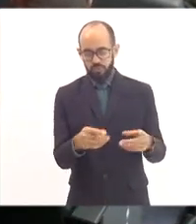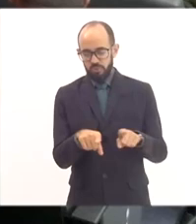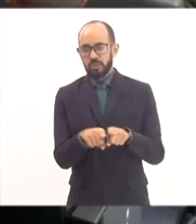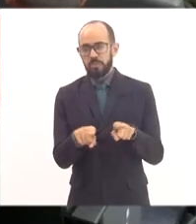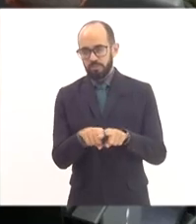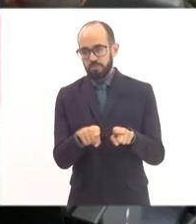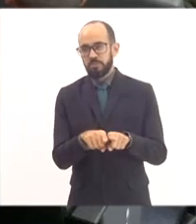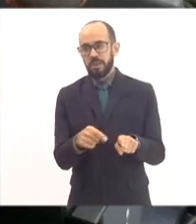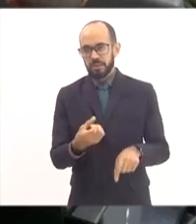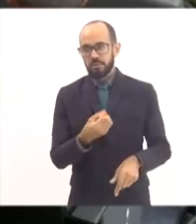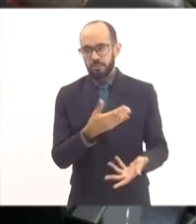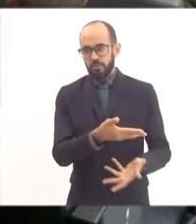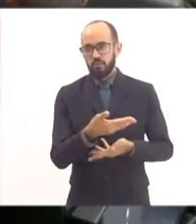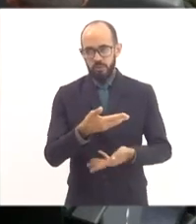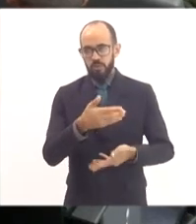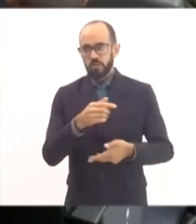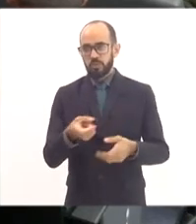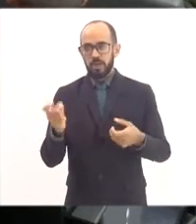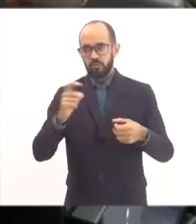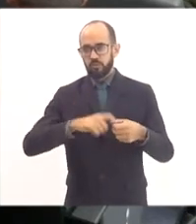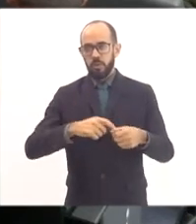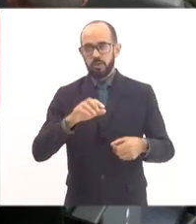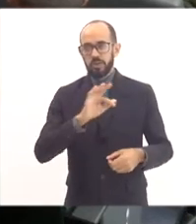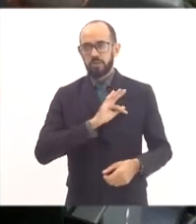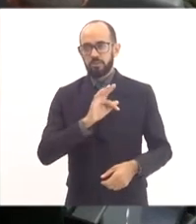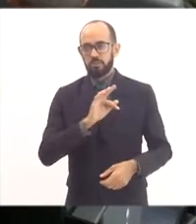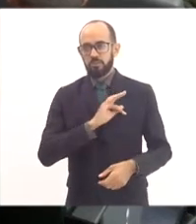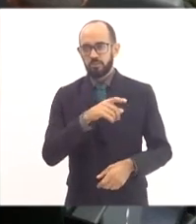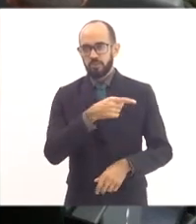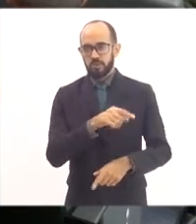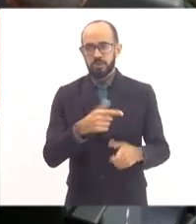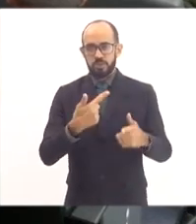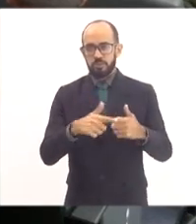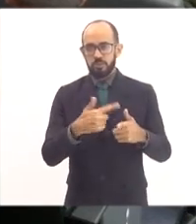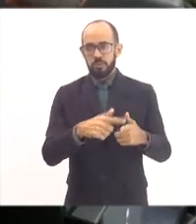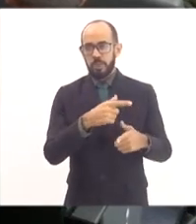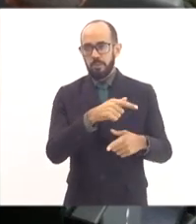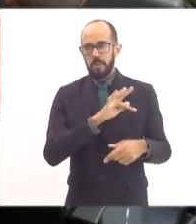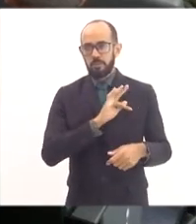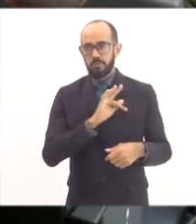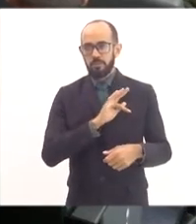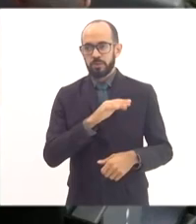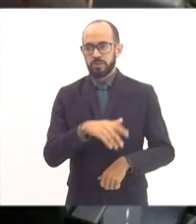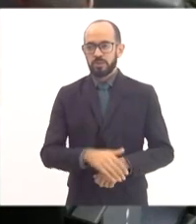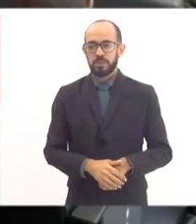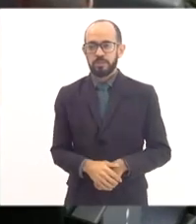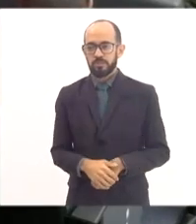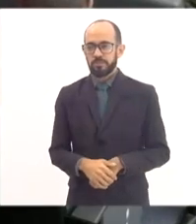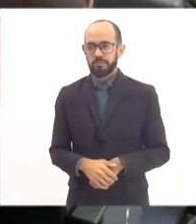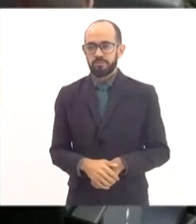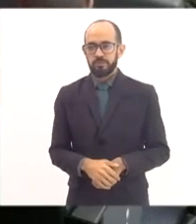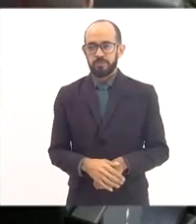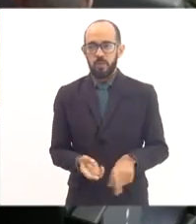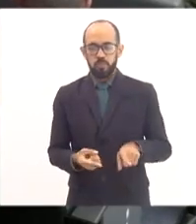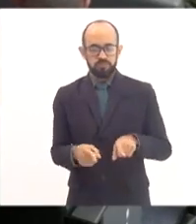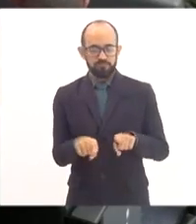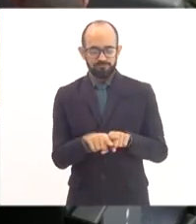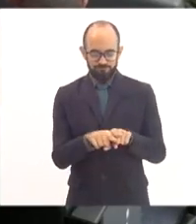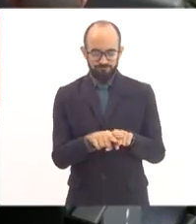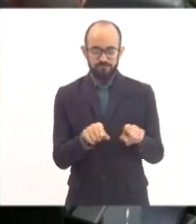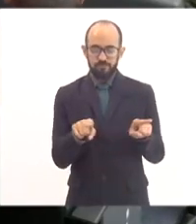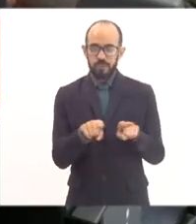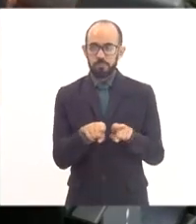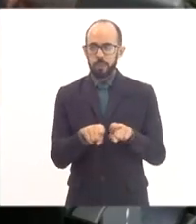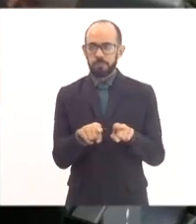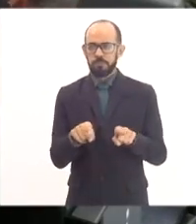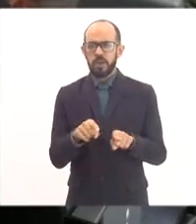aí na pauta da Polícia Civil, do concurso da Polícia Civil. Um grande aliado. Alguma comissão que não se sentiu